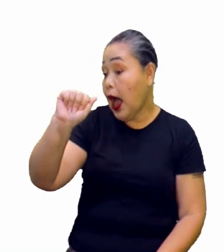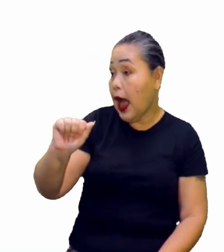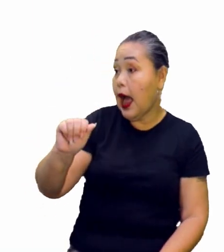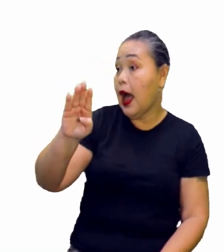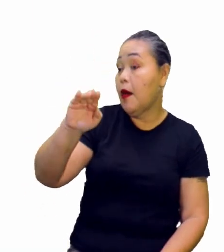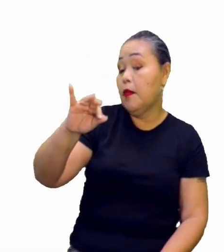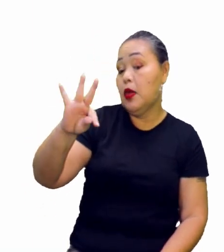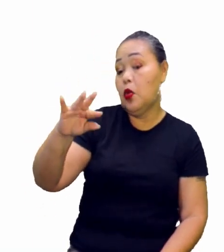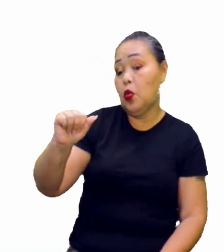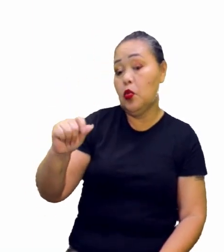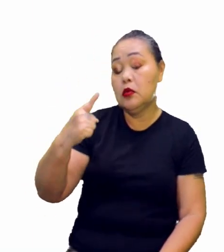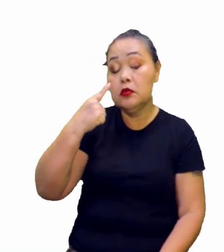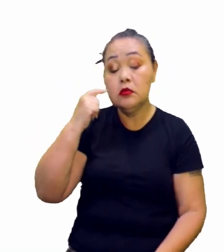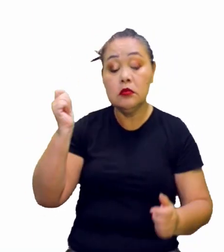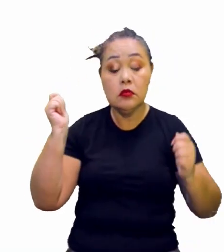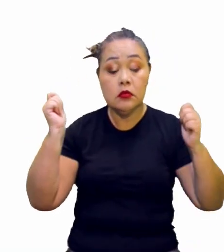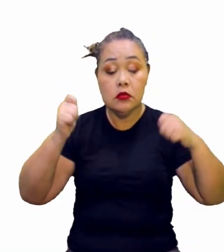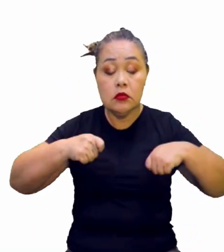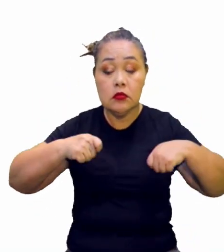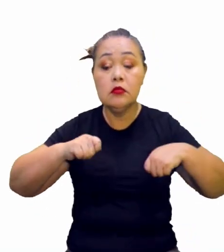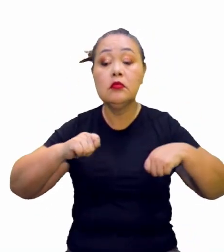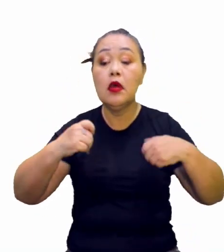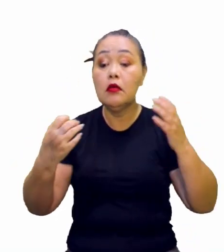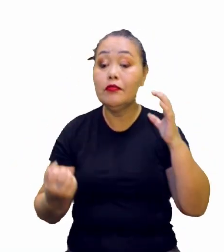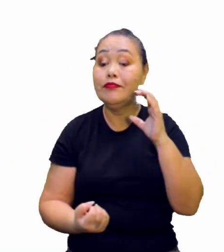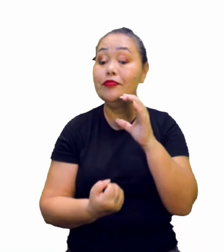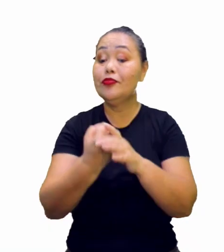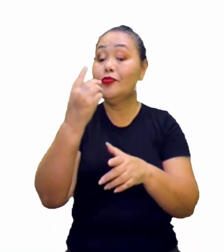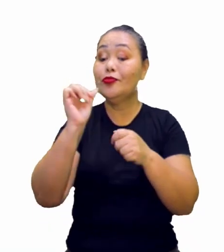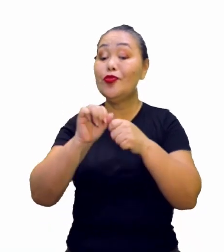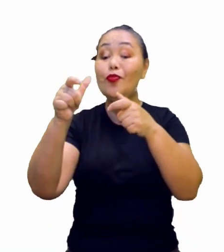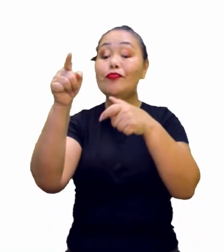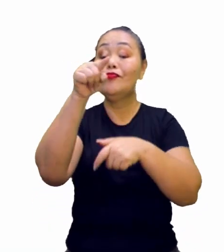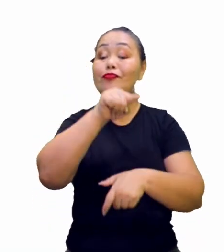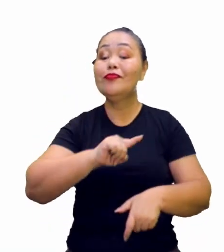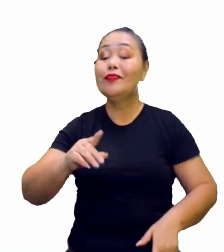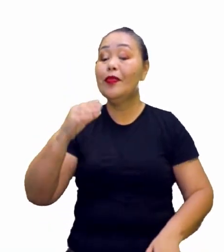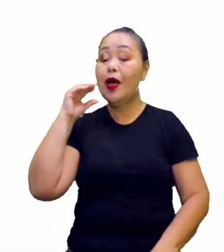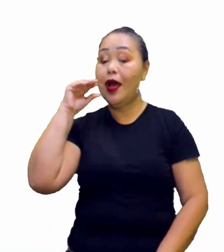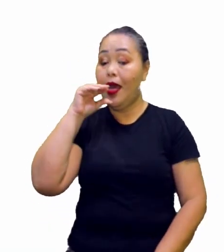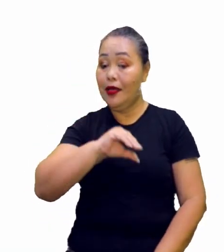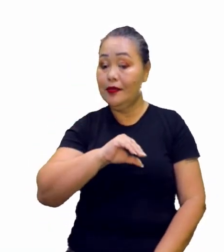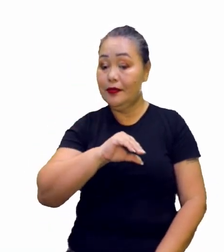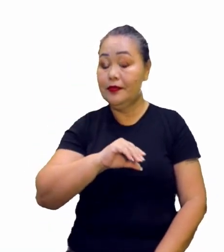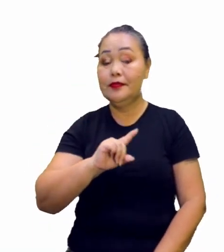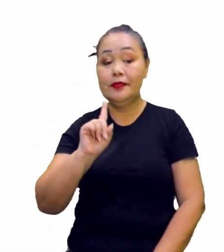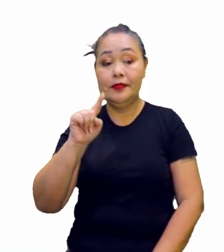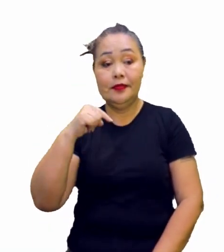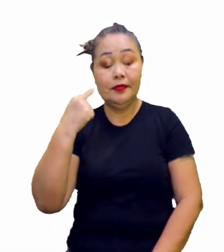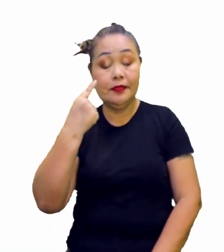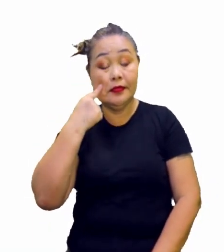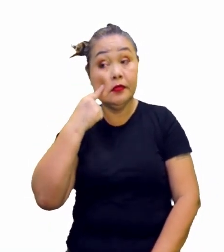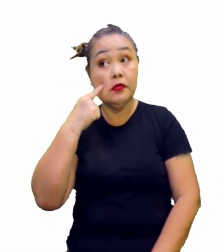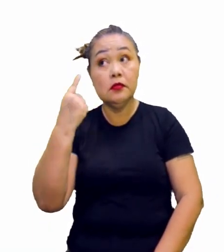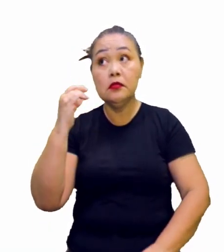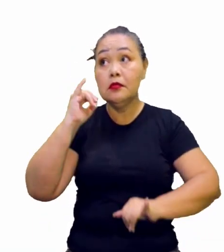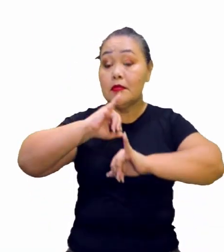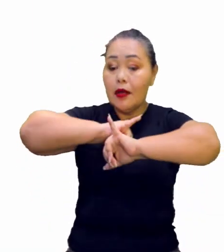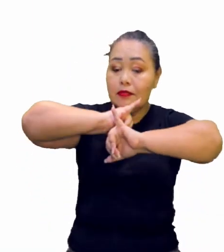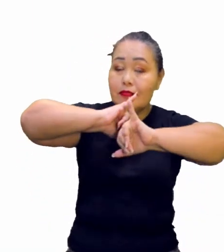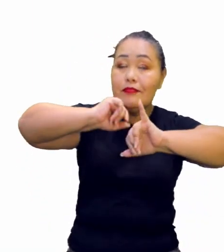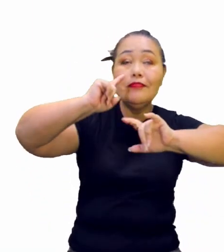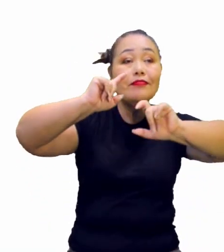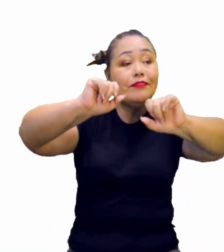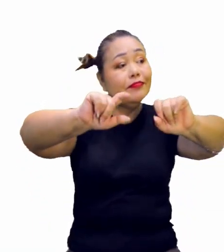possibilitam a sinalização de hotspots. Nós vemos muito nos noticiários, né,